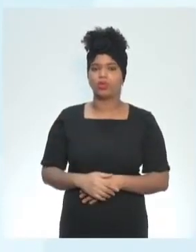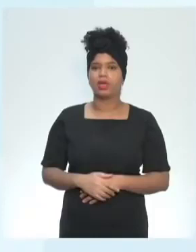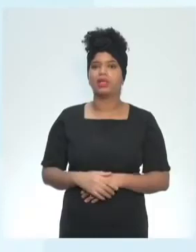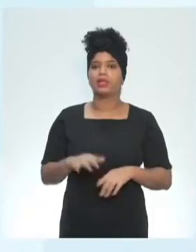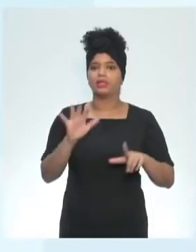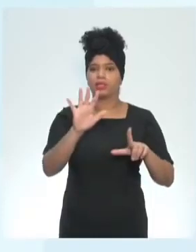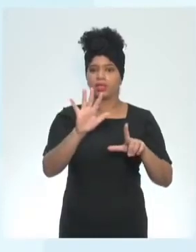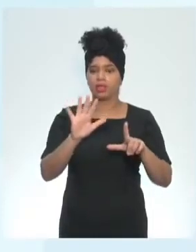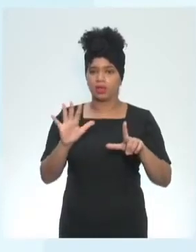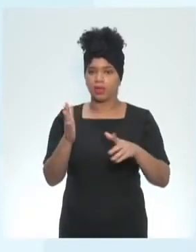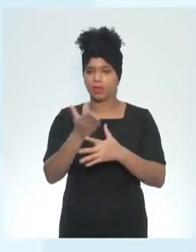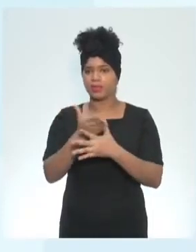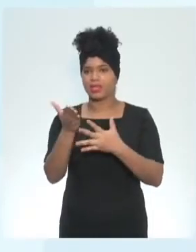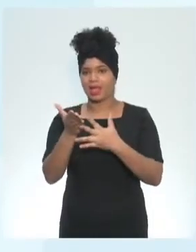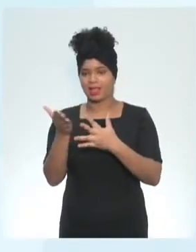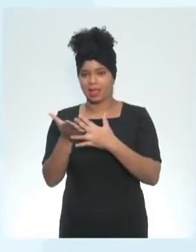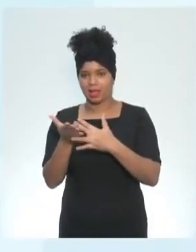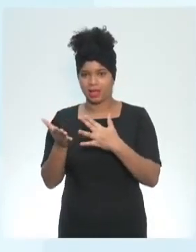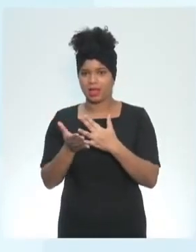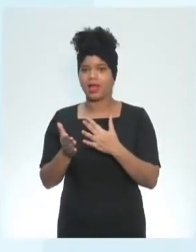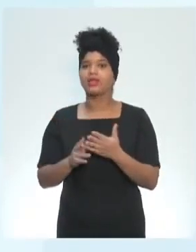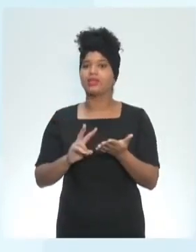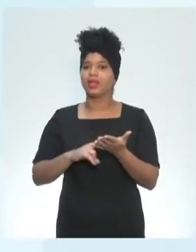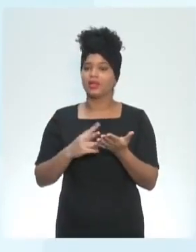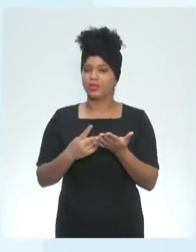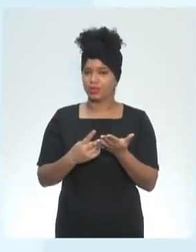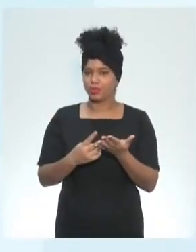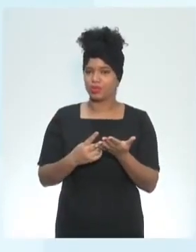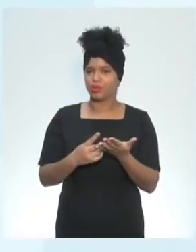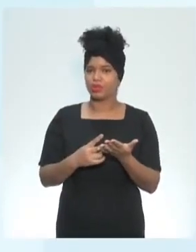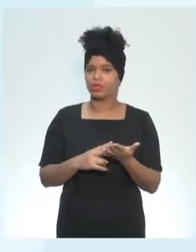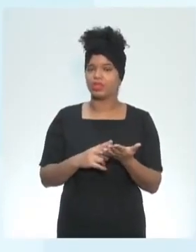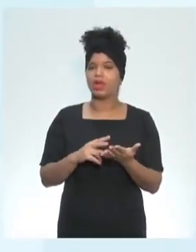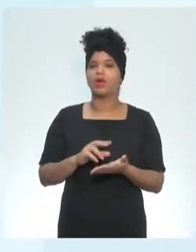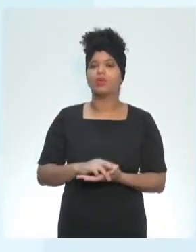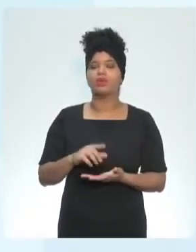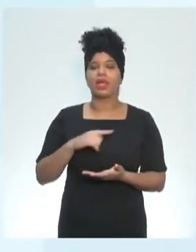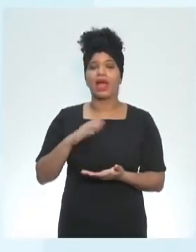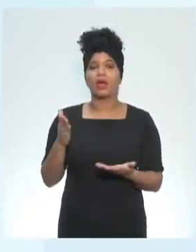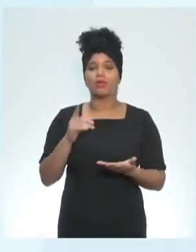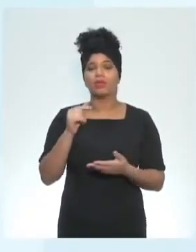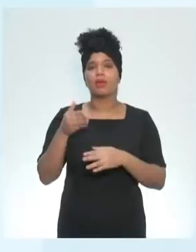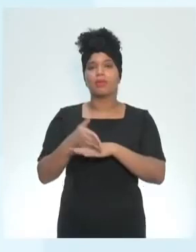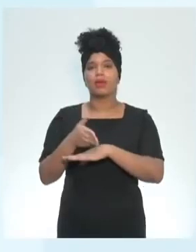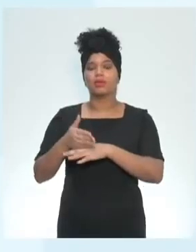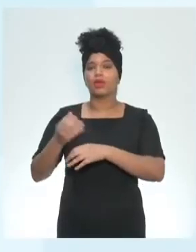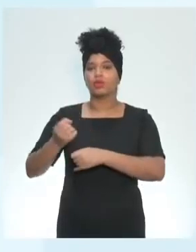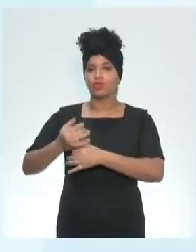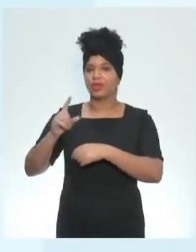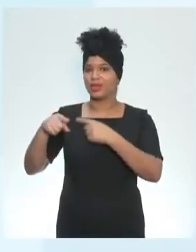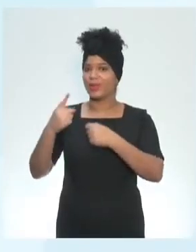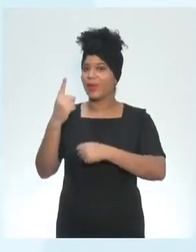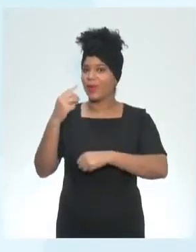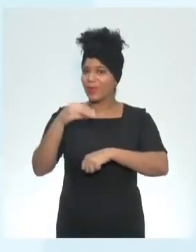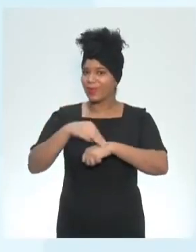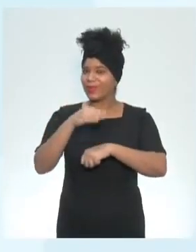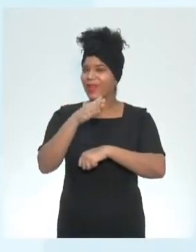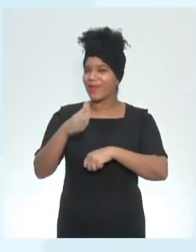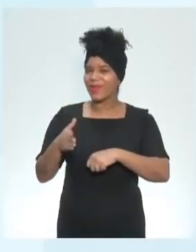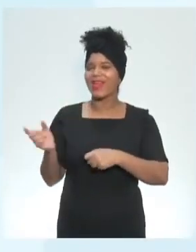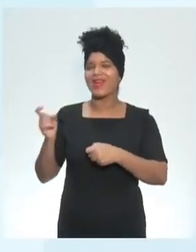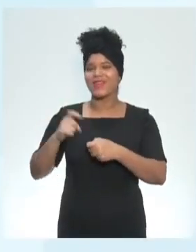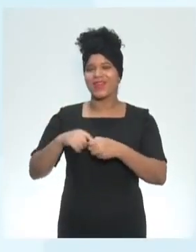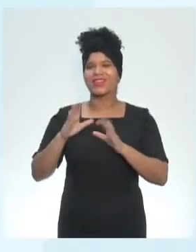sem a tradução porque agora é o momento de leitura de vocês vocês vão ler agora E participar do chat e daqui um minuto e meio